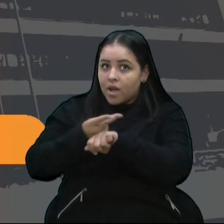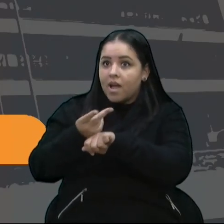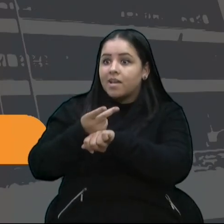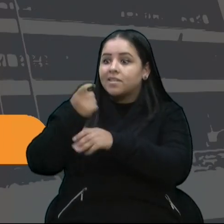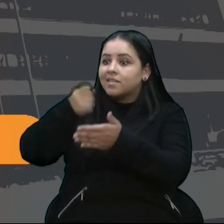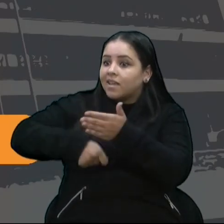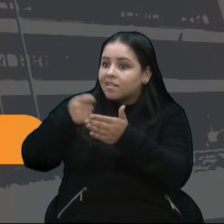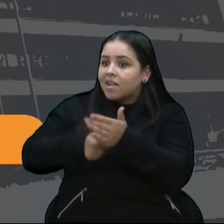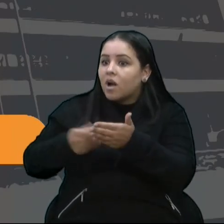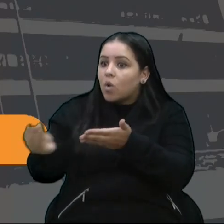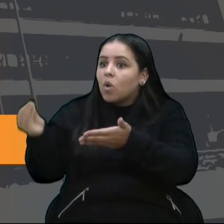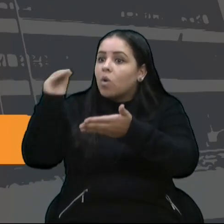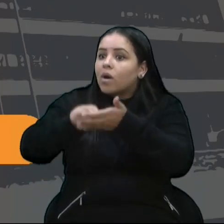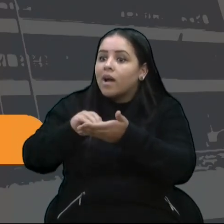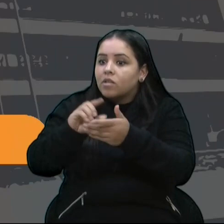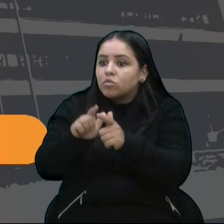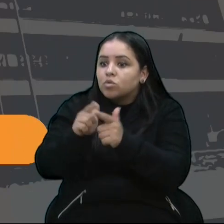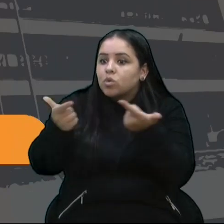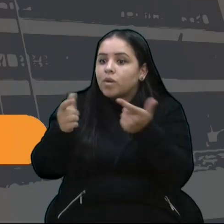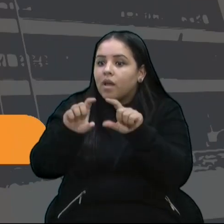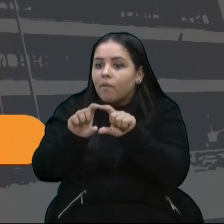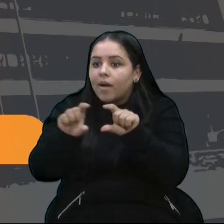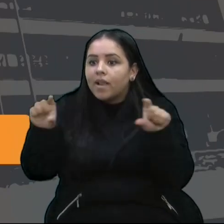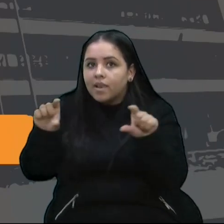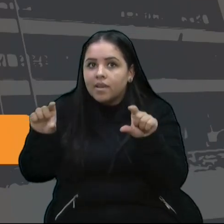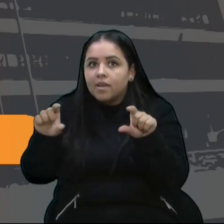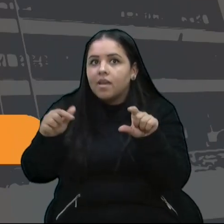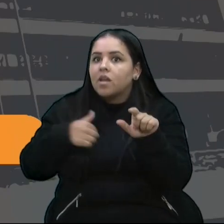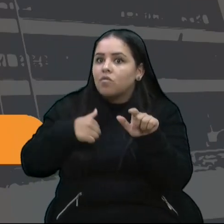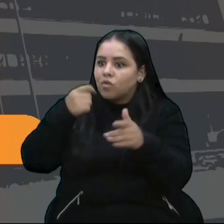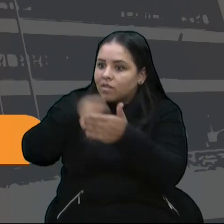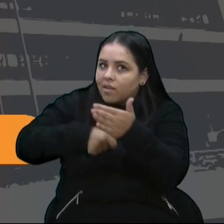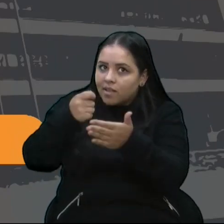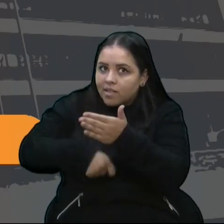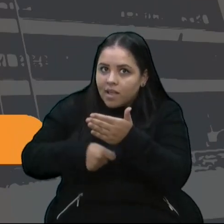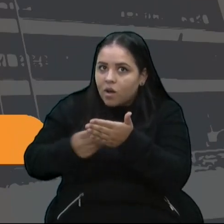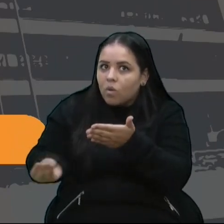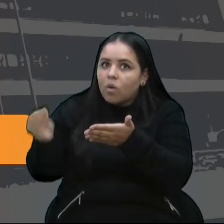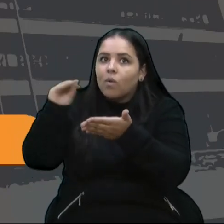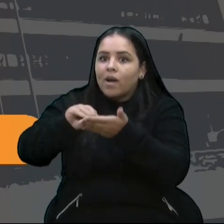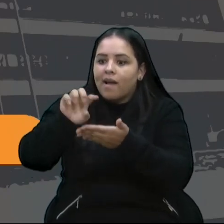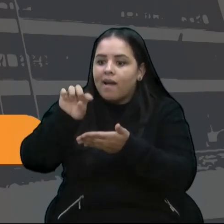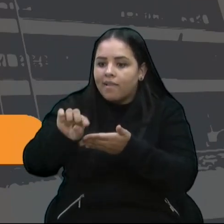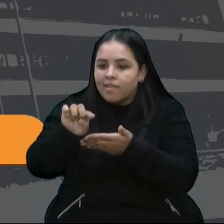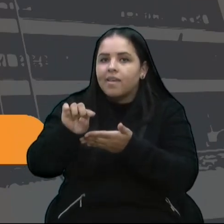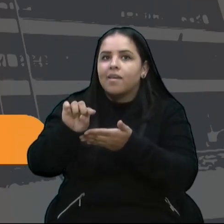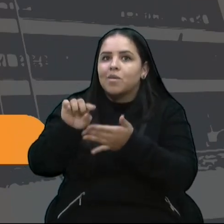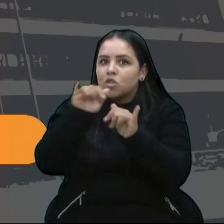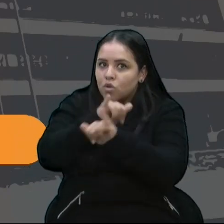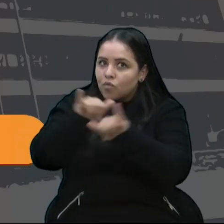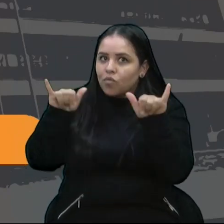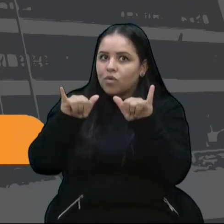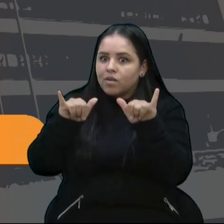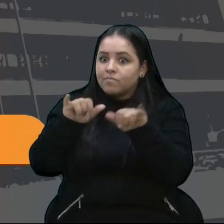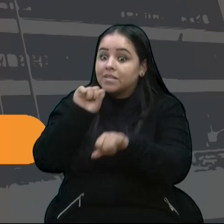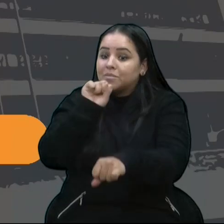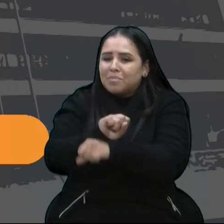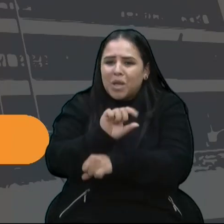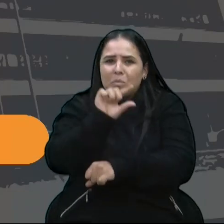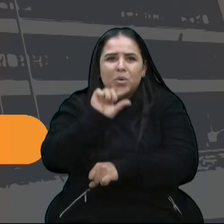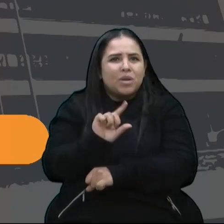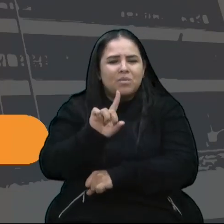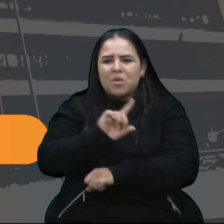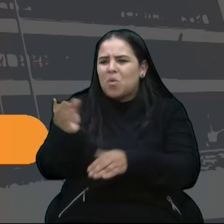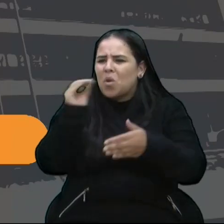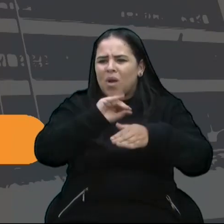coluna. Você não fala nada mais para ninguém. Eu vou correr atrás de uma notinha nessa coluna. Então, você segura isso, não põe nas